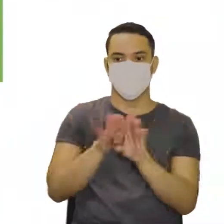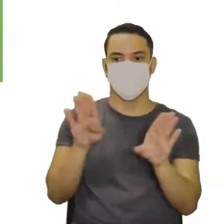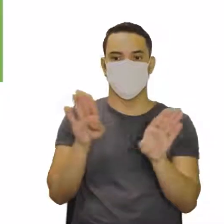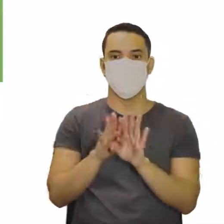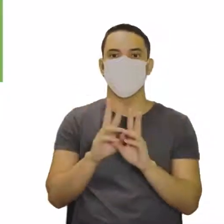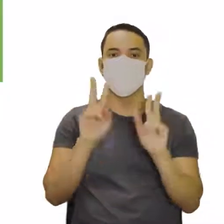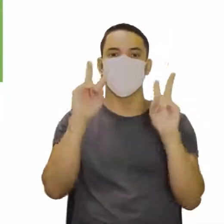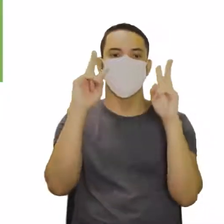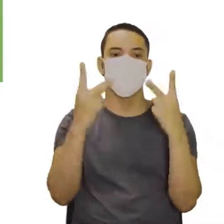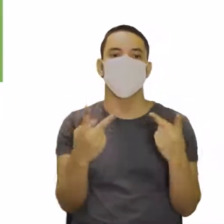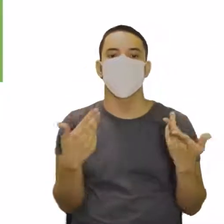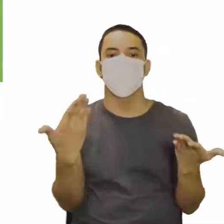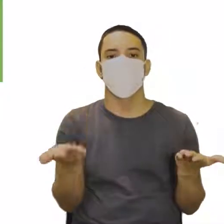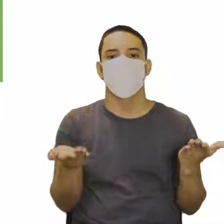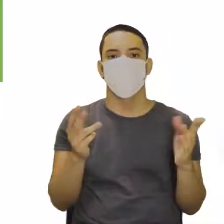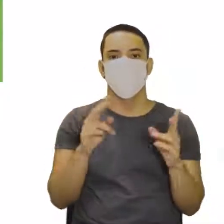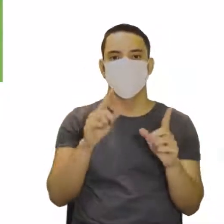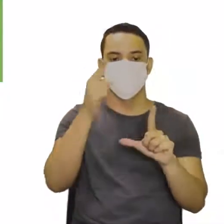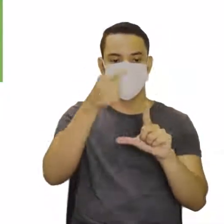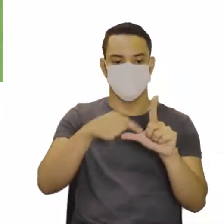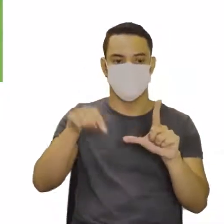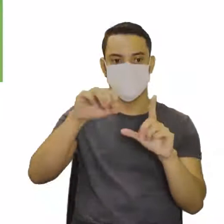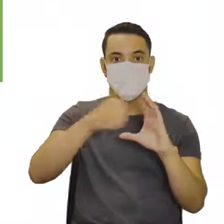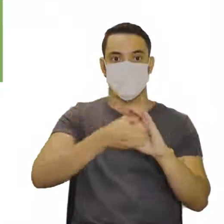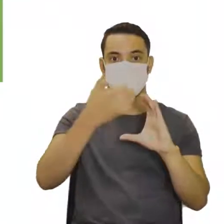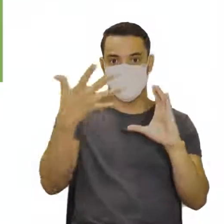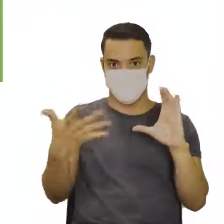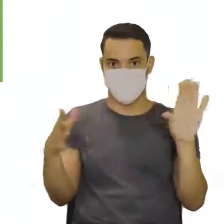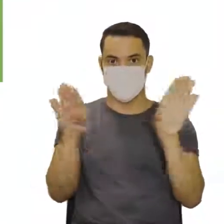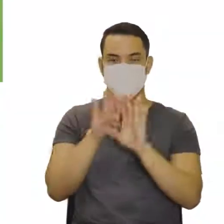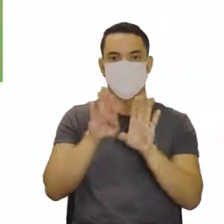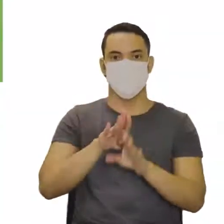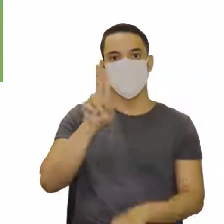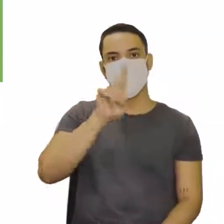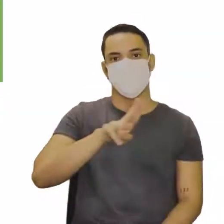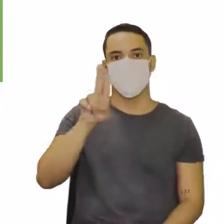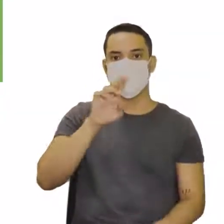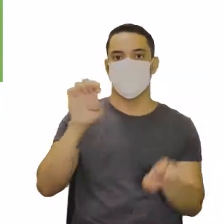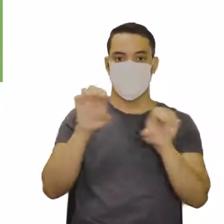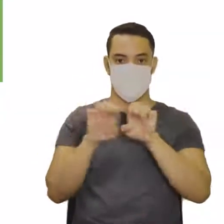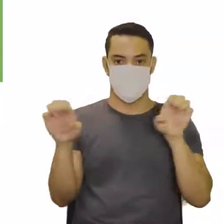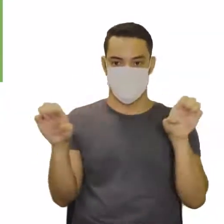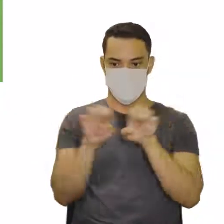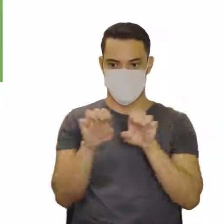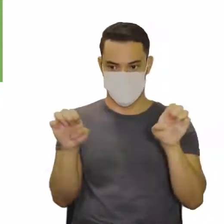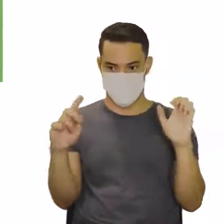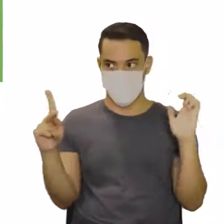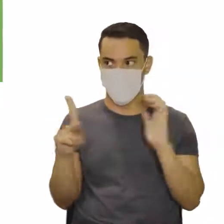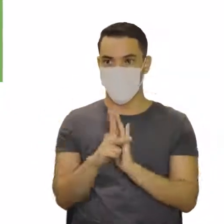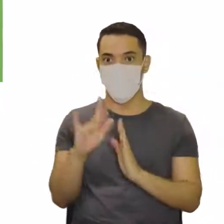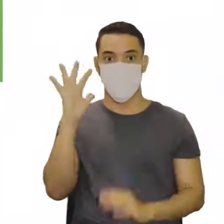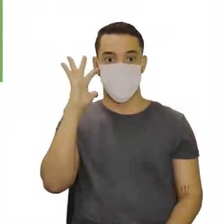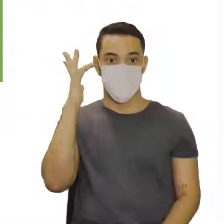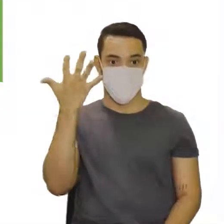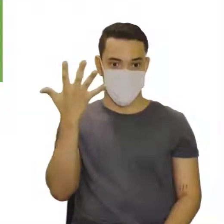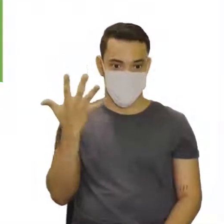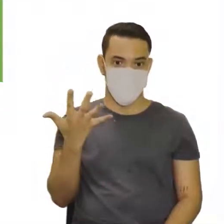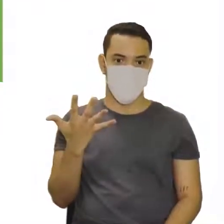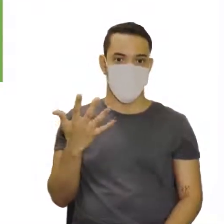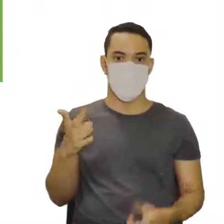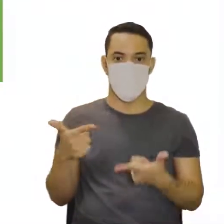a curva característica do receptor e utilizar a equação do receptor na resolução de